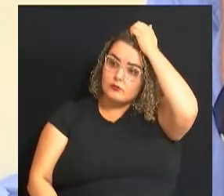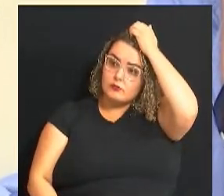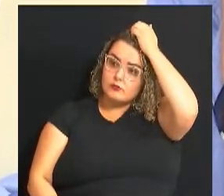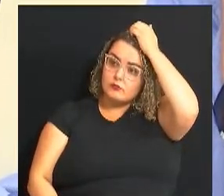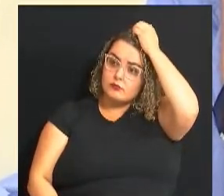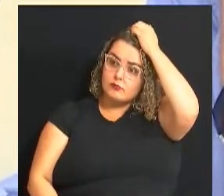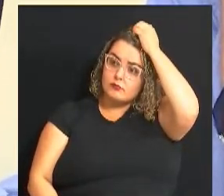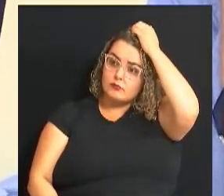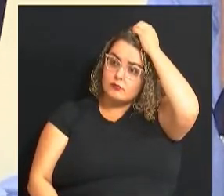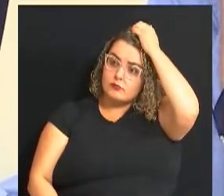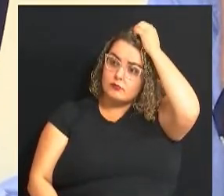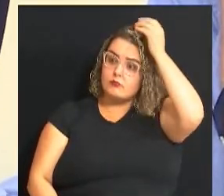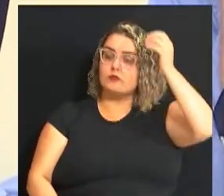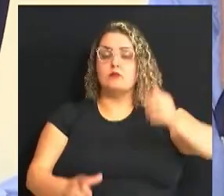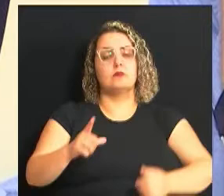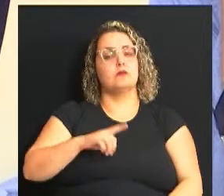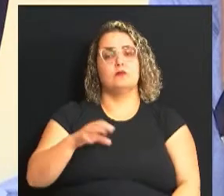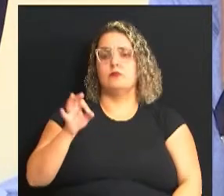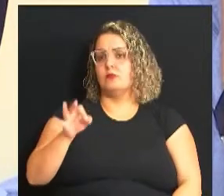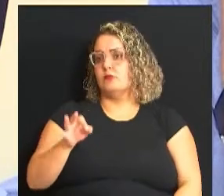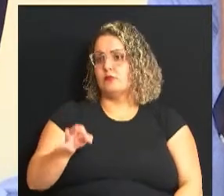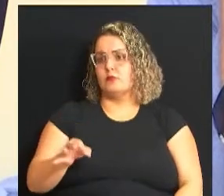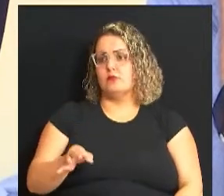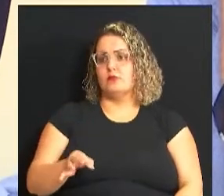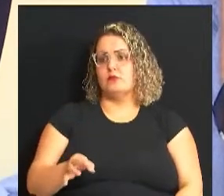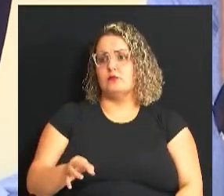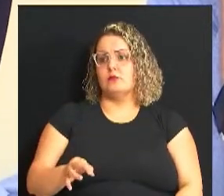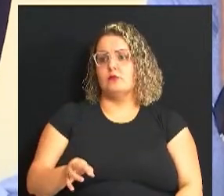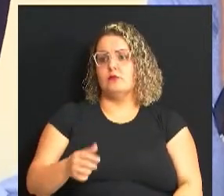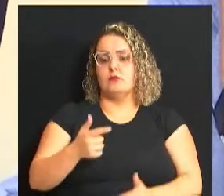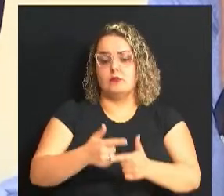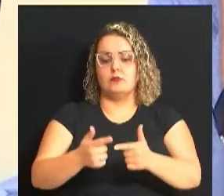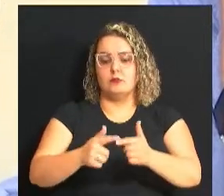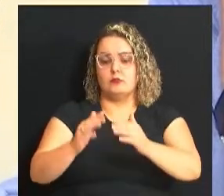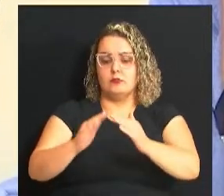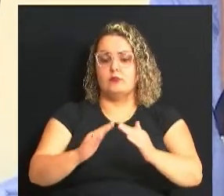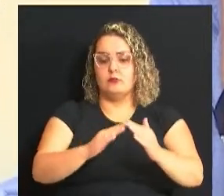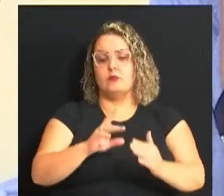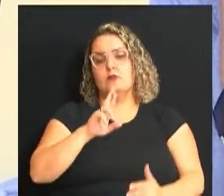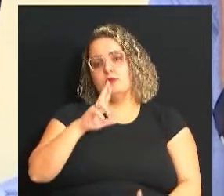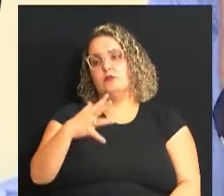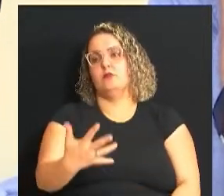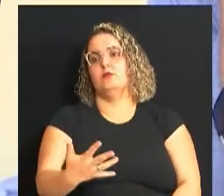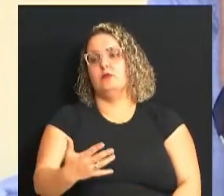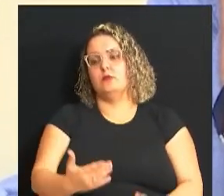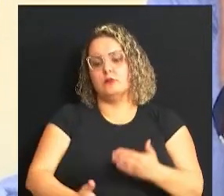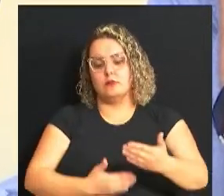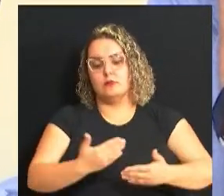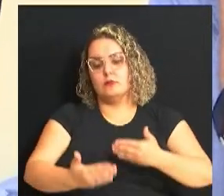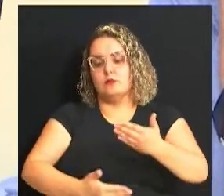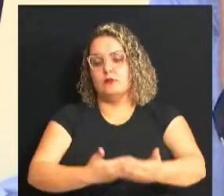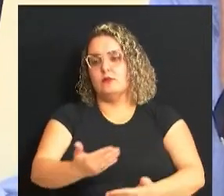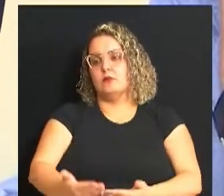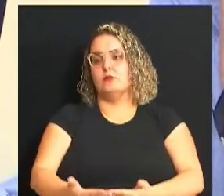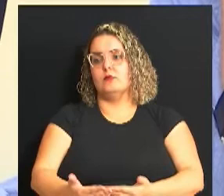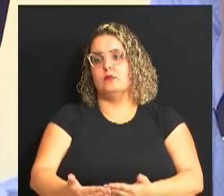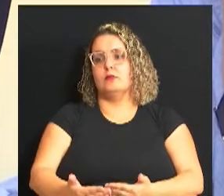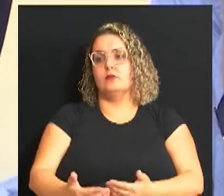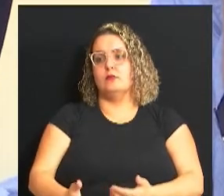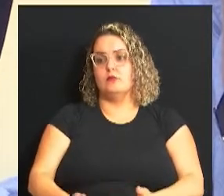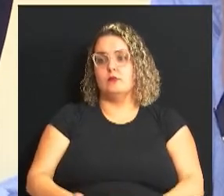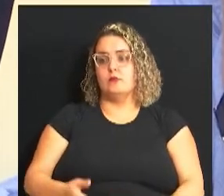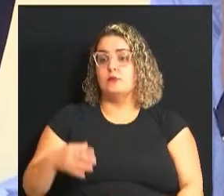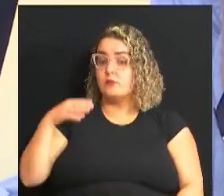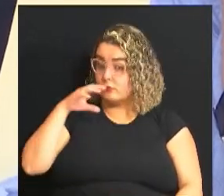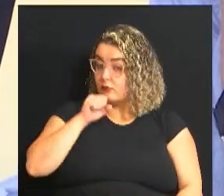nosso negócio é resolver o problema habitacional, e a gente está caminhando nessa direção a passos largos, nessas duas